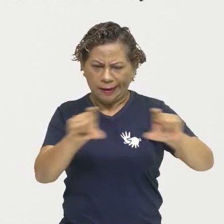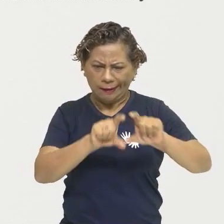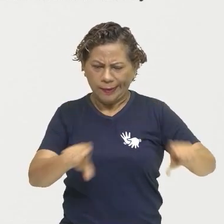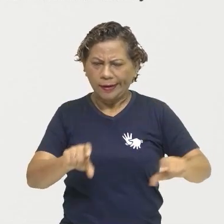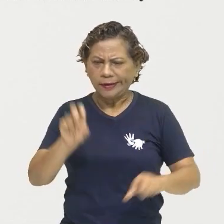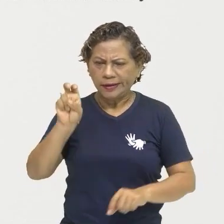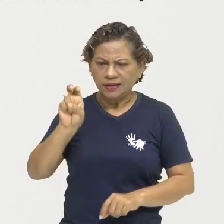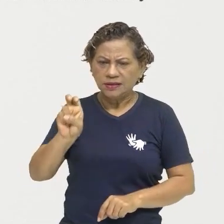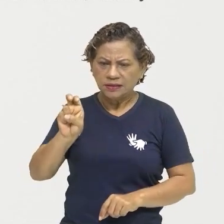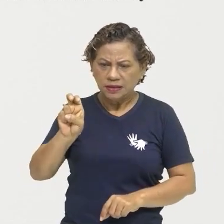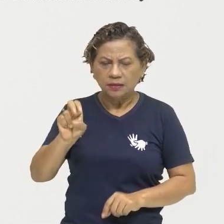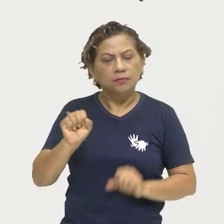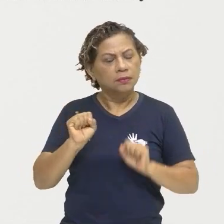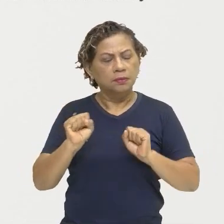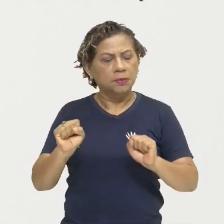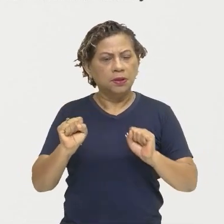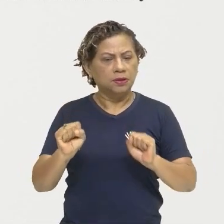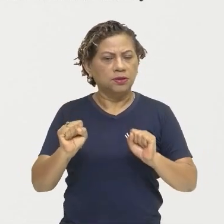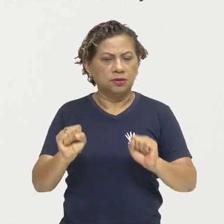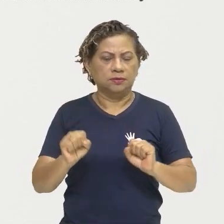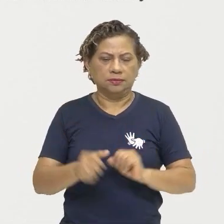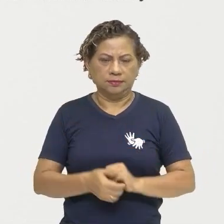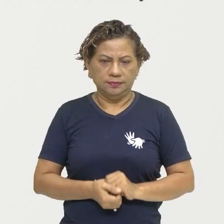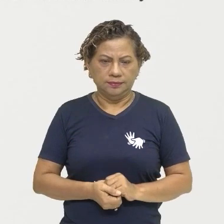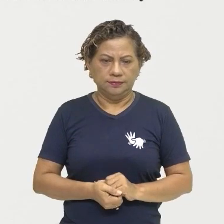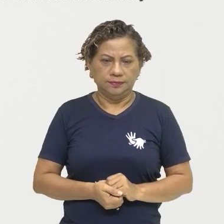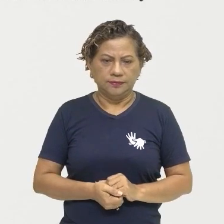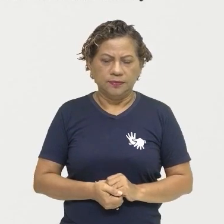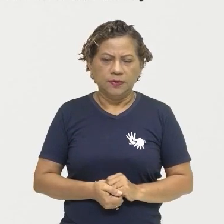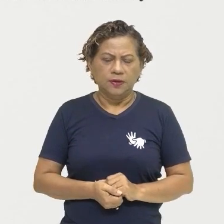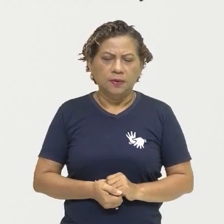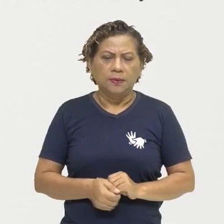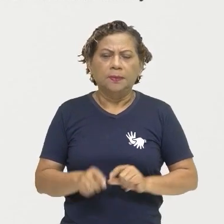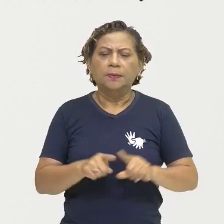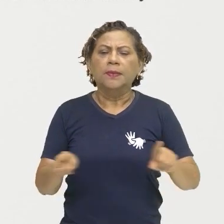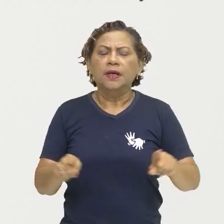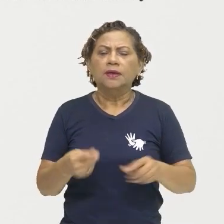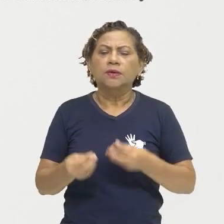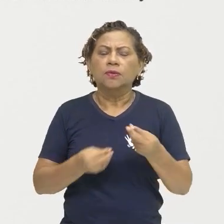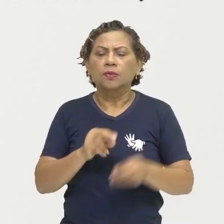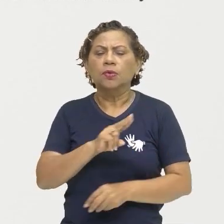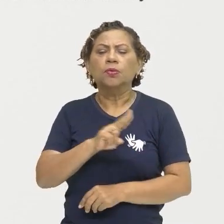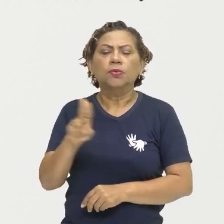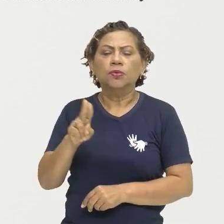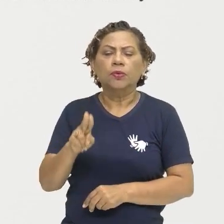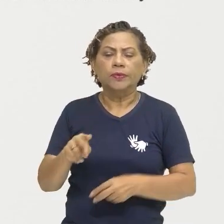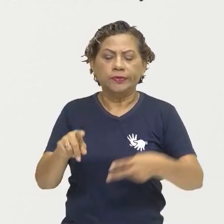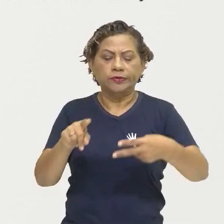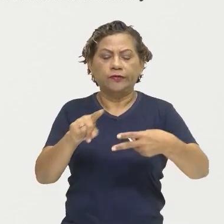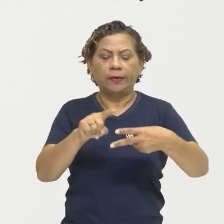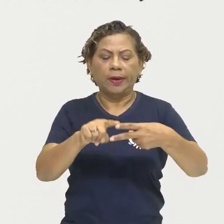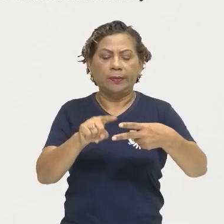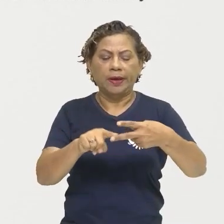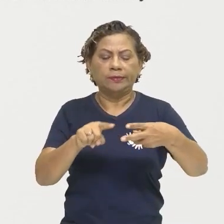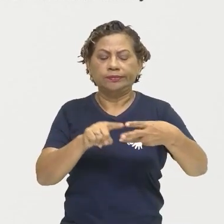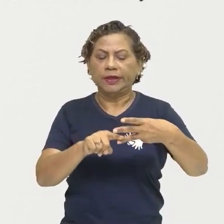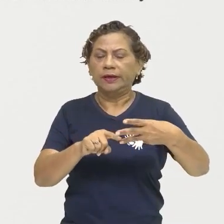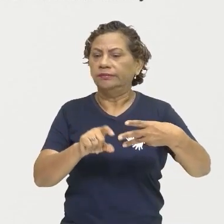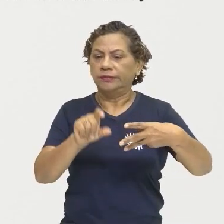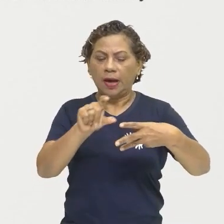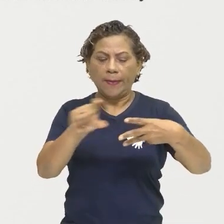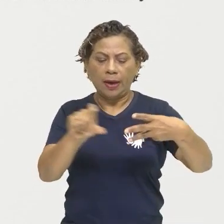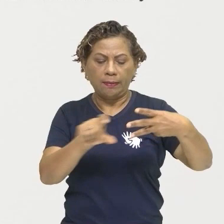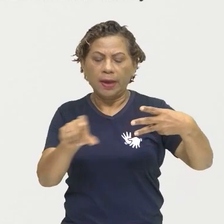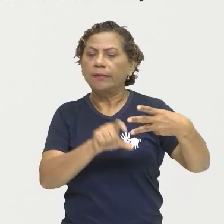orações? Pode. Como que eu vou chamar esse período que possui 3 orações? Período composto. Como que eu vou chamar o